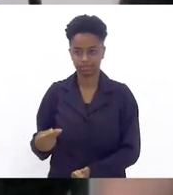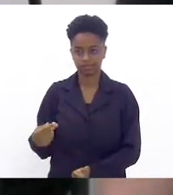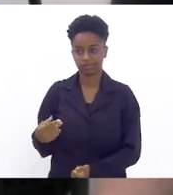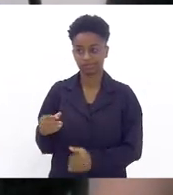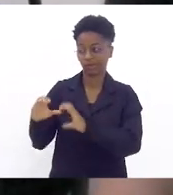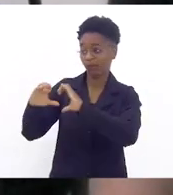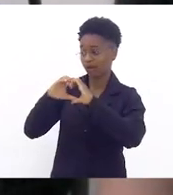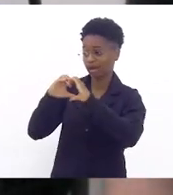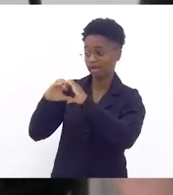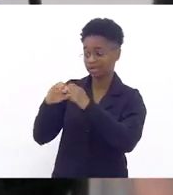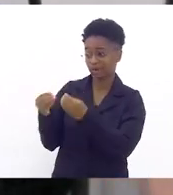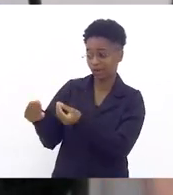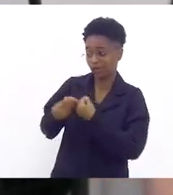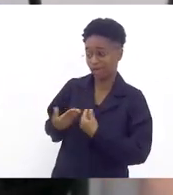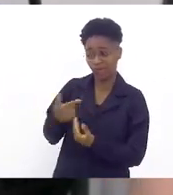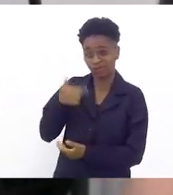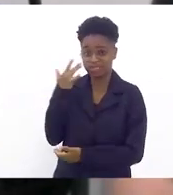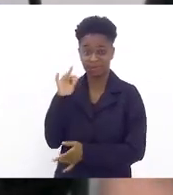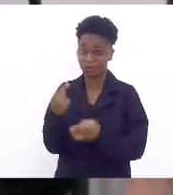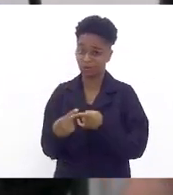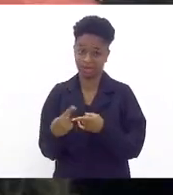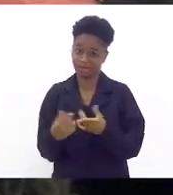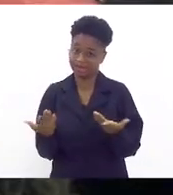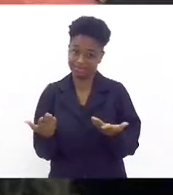um coraçãozinho não sei porquê